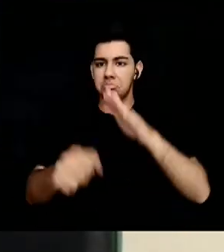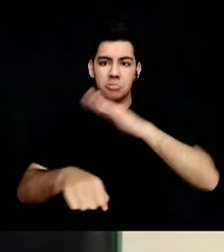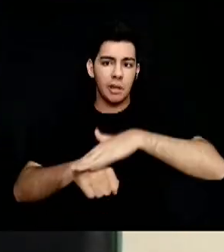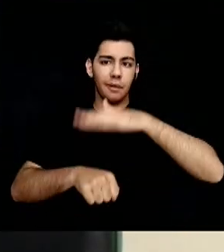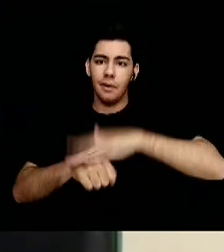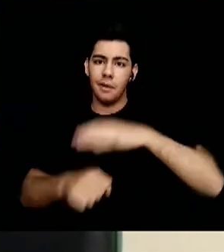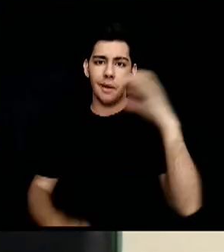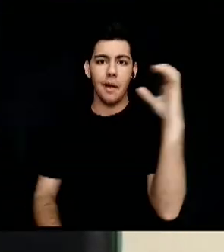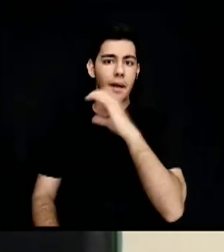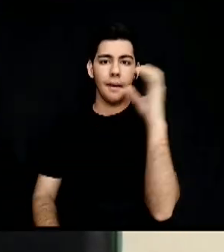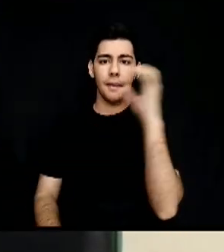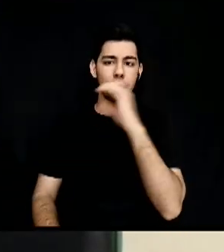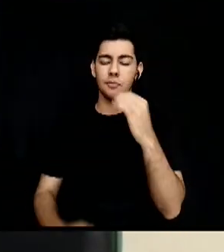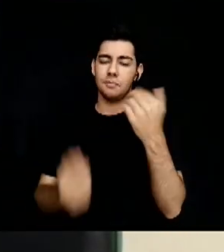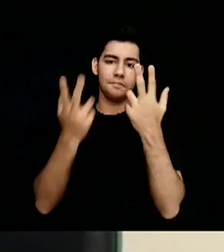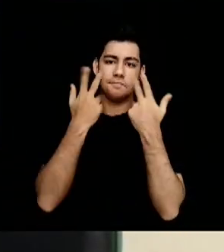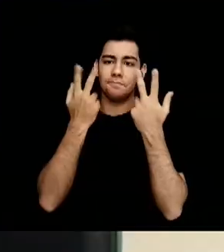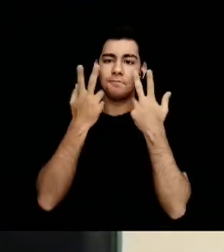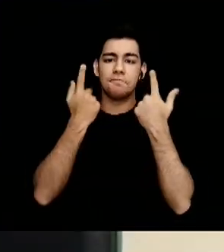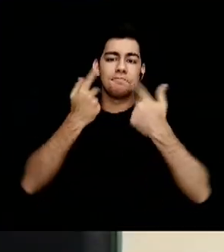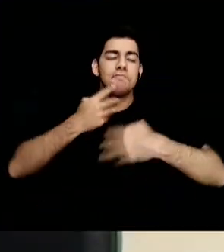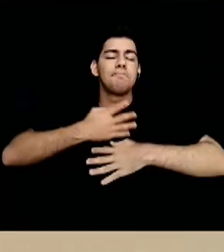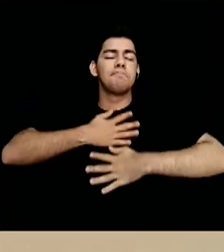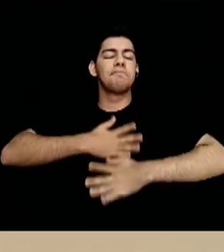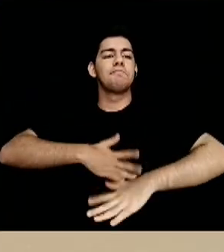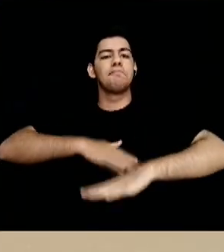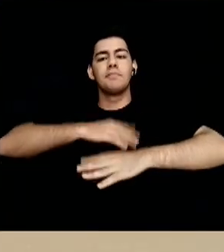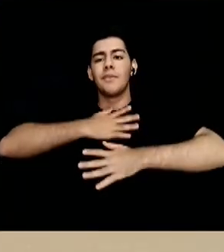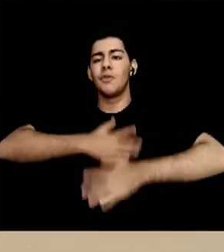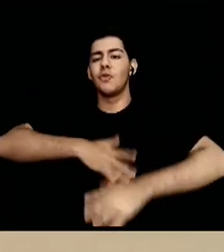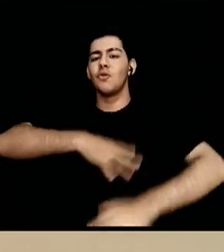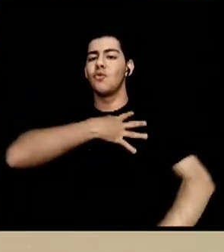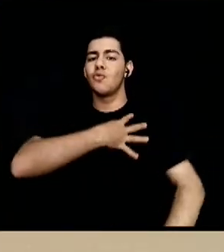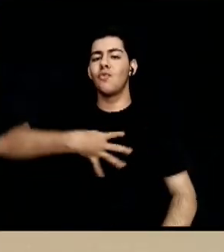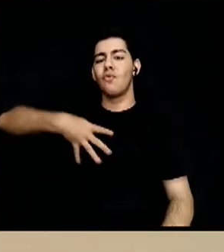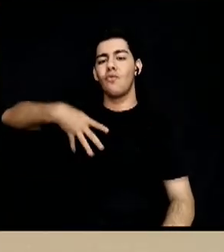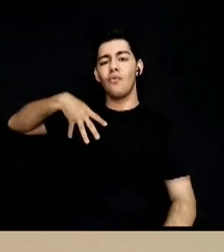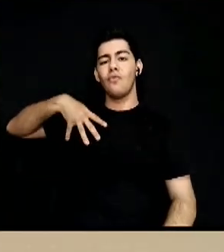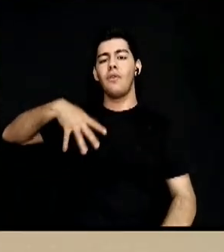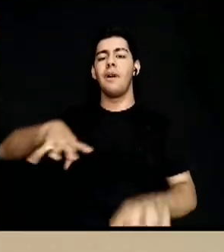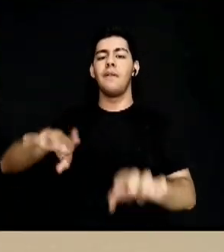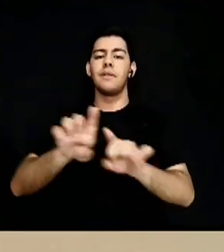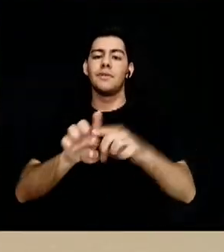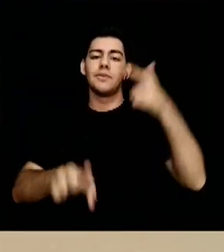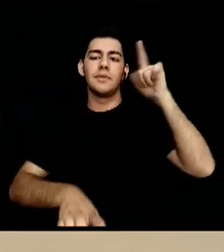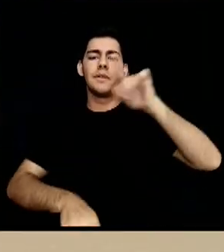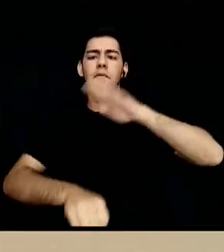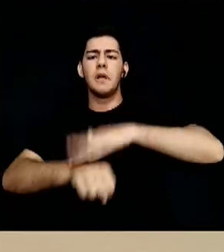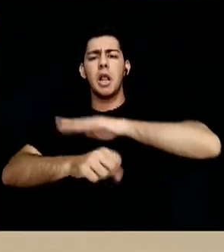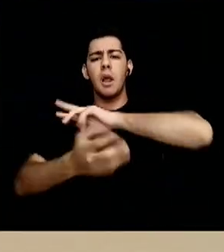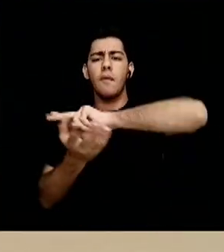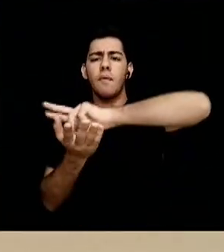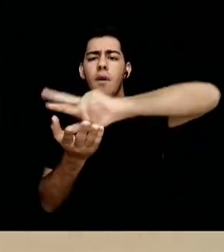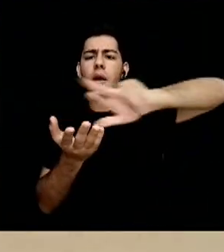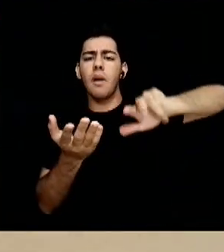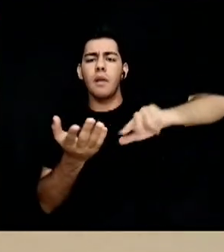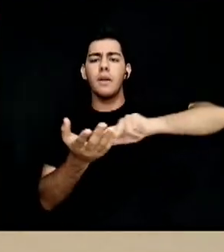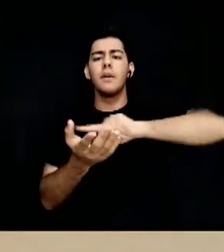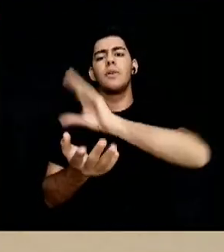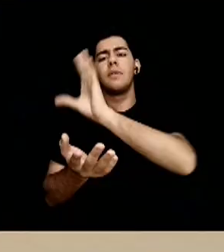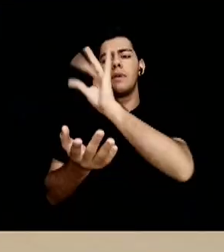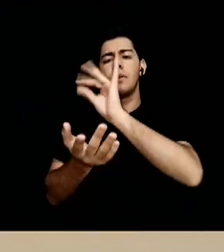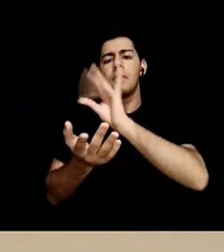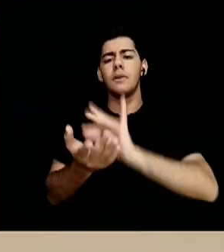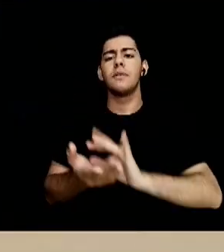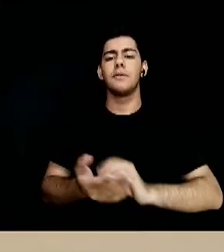tranquilo. Dá para fazer produção também, né? Então, fica aí mais ou menos nesse